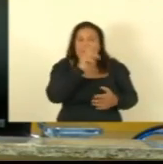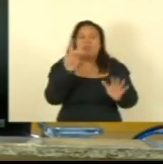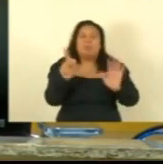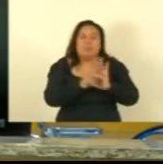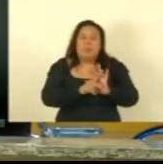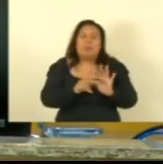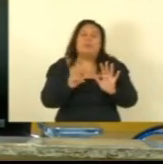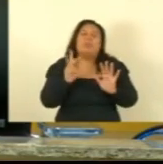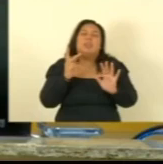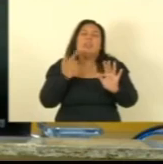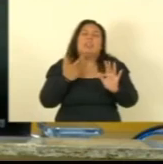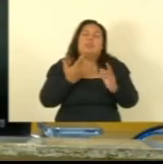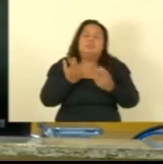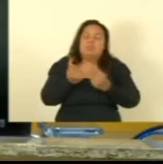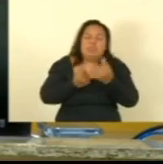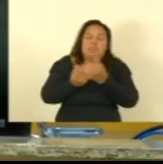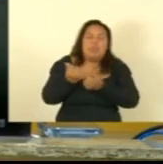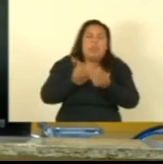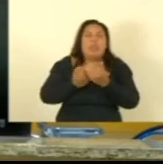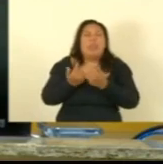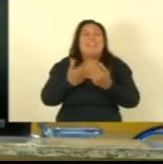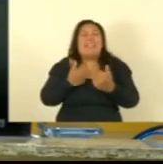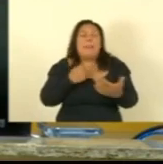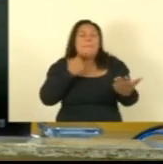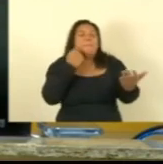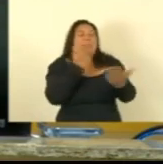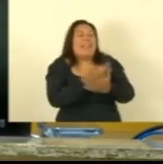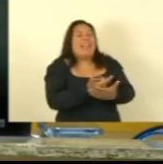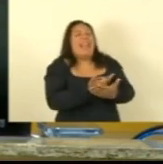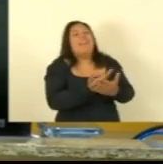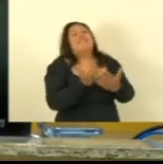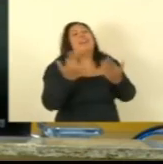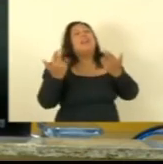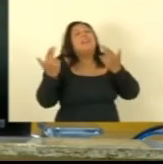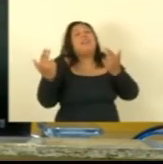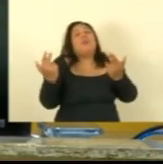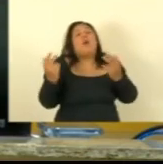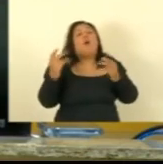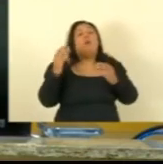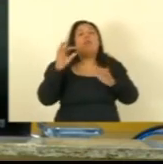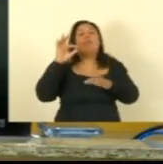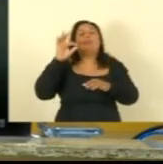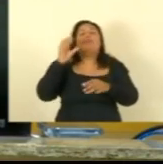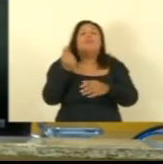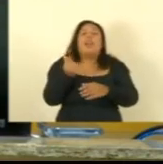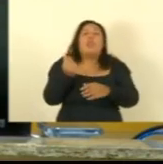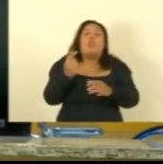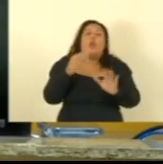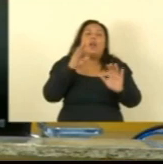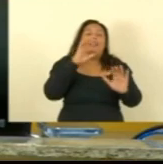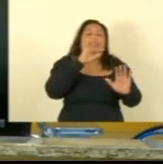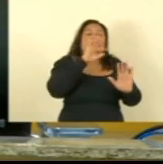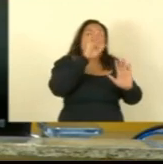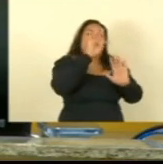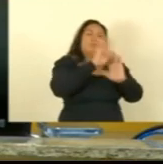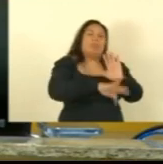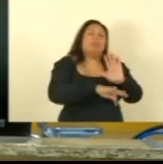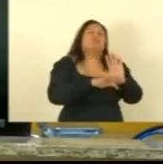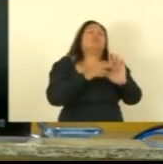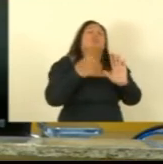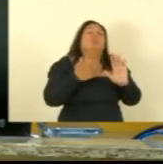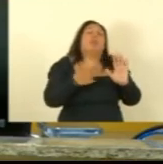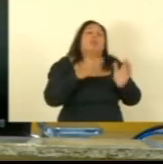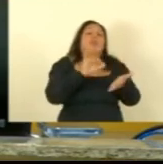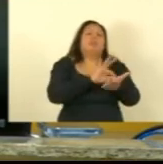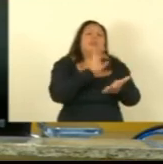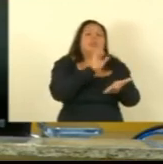Uma dificuldade financeira, e elas pagavam a mesma taxa de inscrição para os não deficientes. O não deficiente, por exemplo,